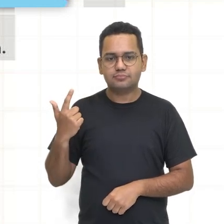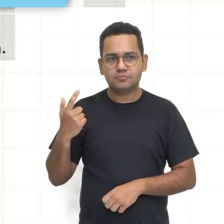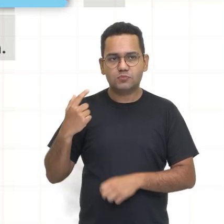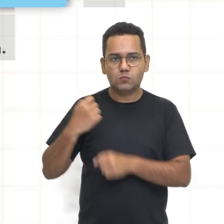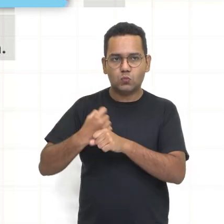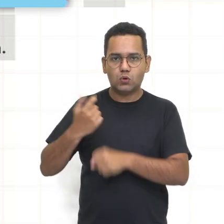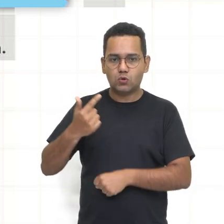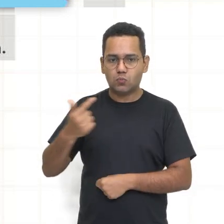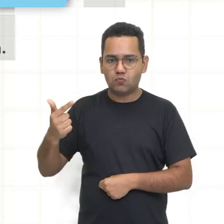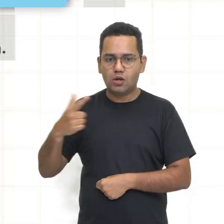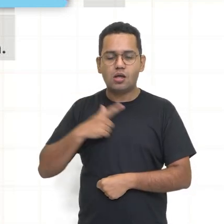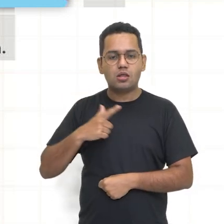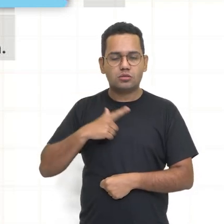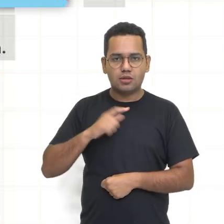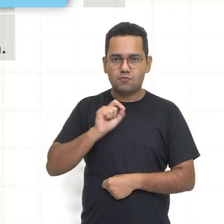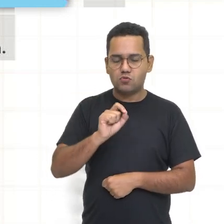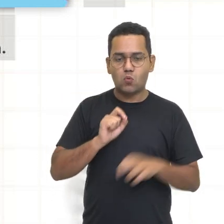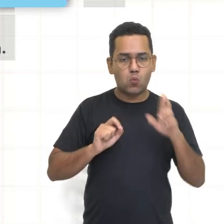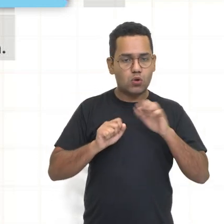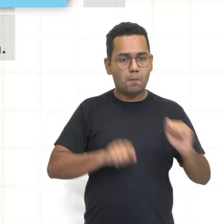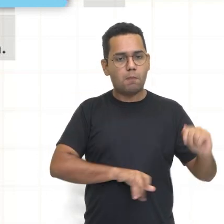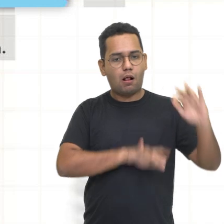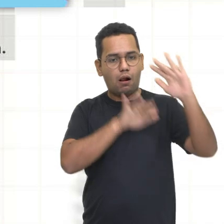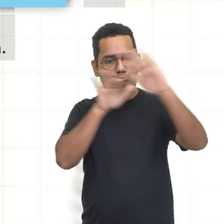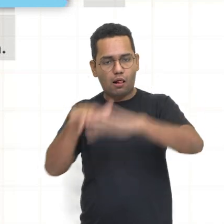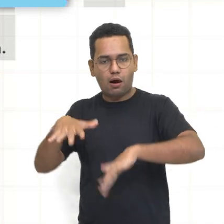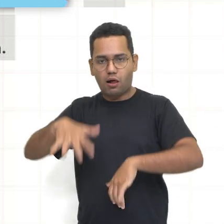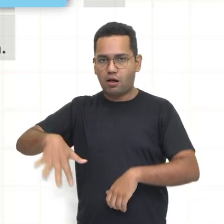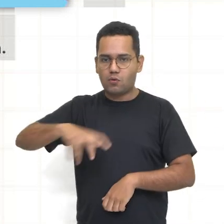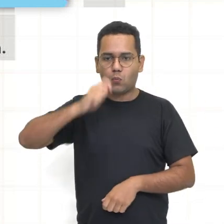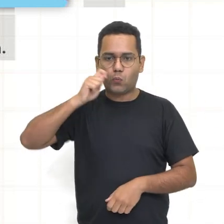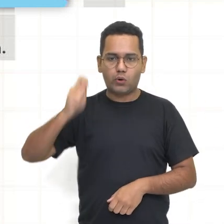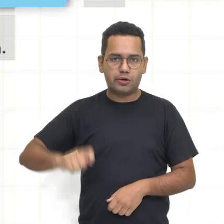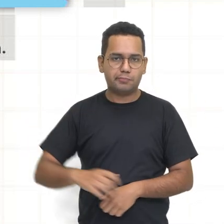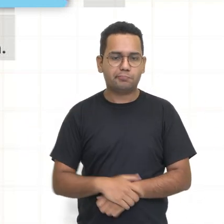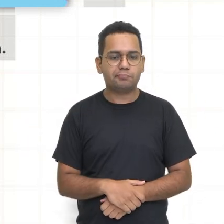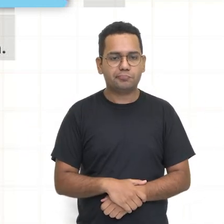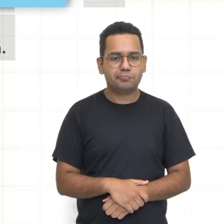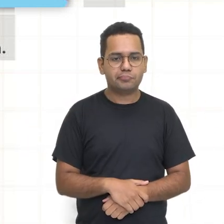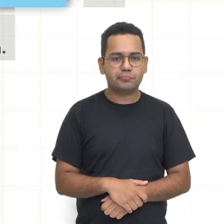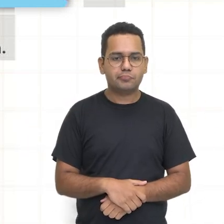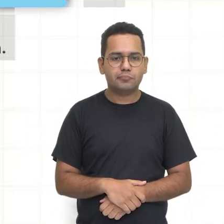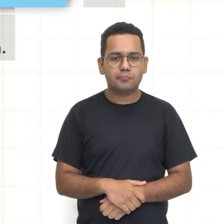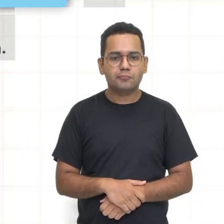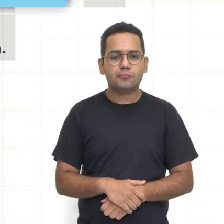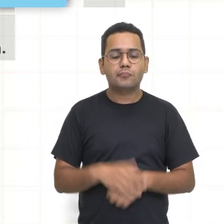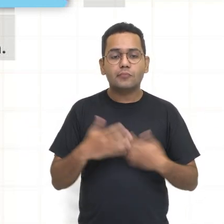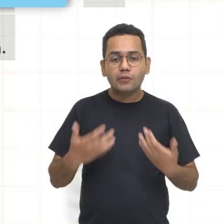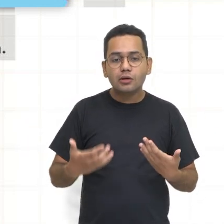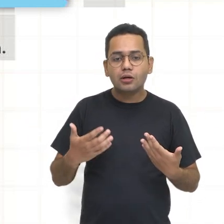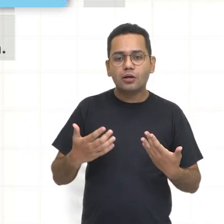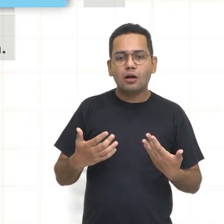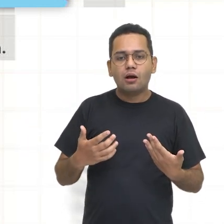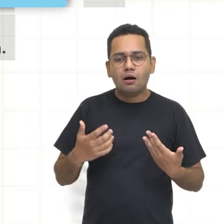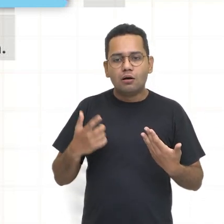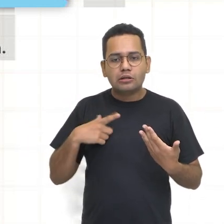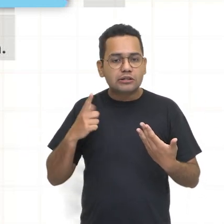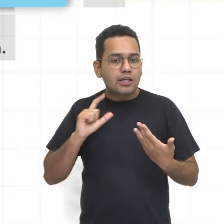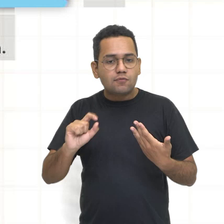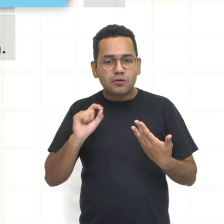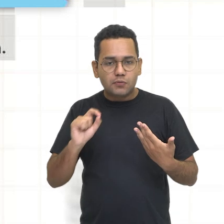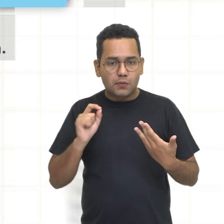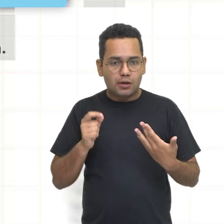2022, houve a invasão russa no território ucraniano. Então, vamos verificar o reconhecimento russo das